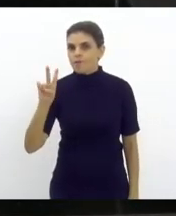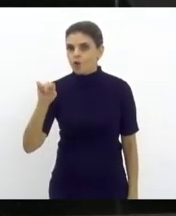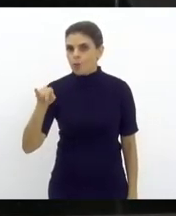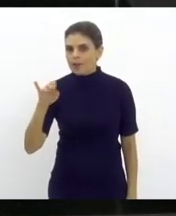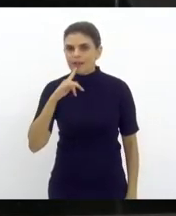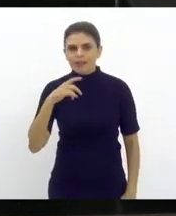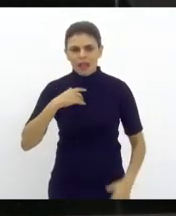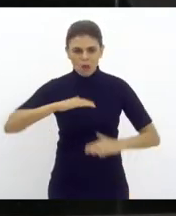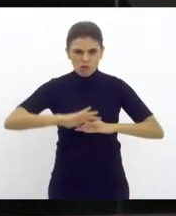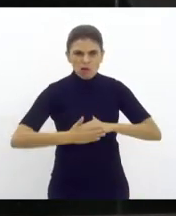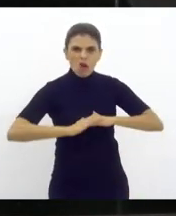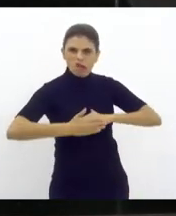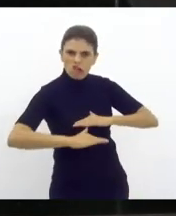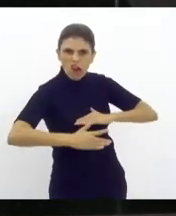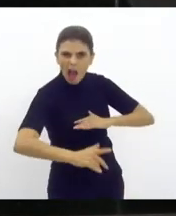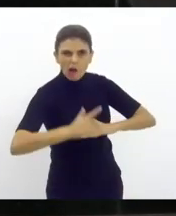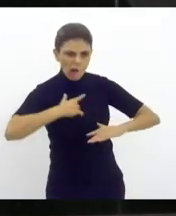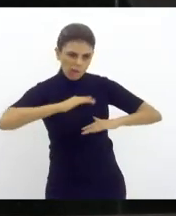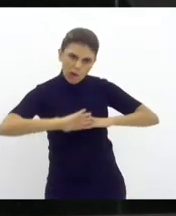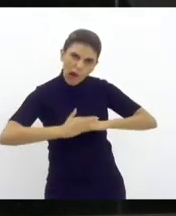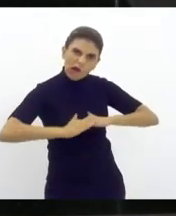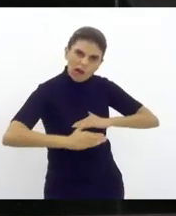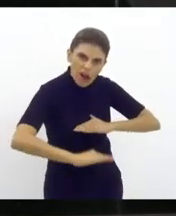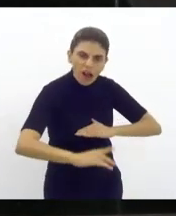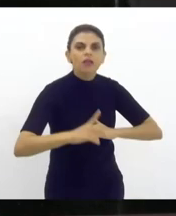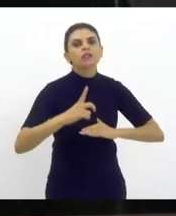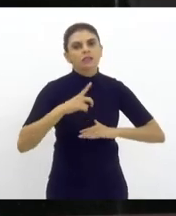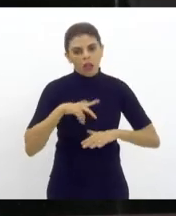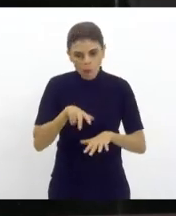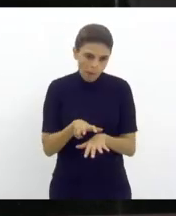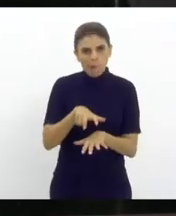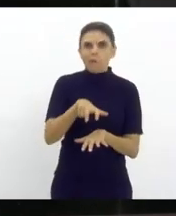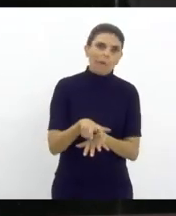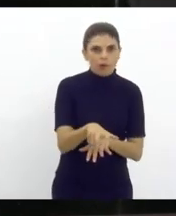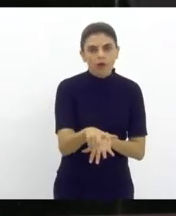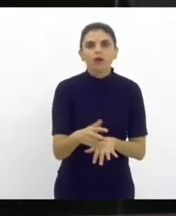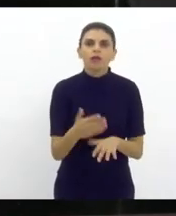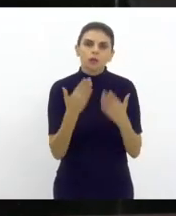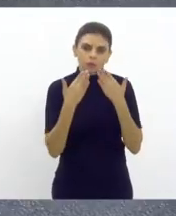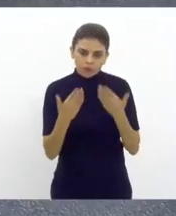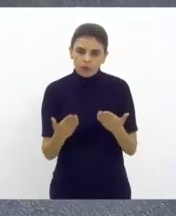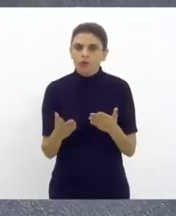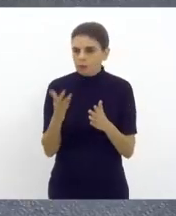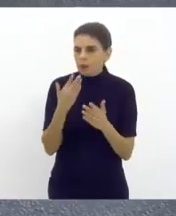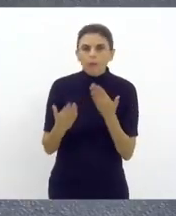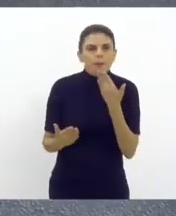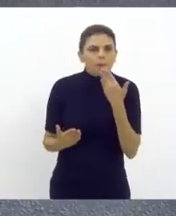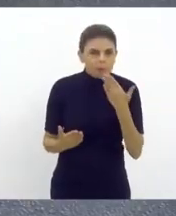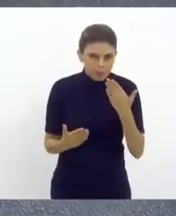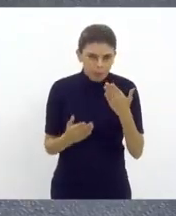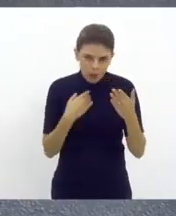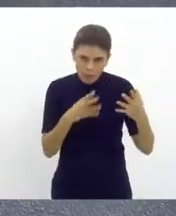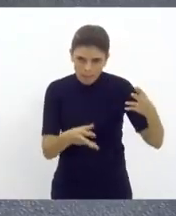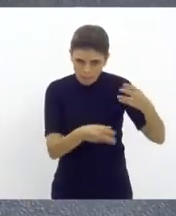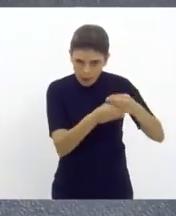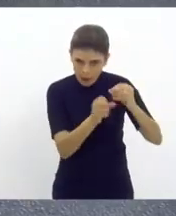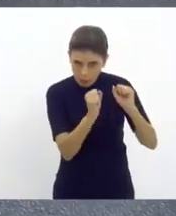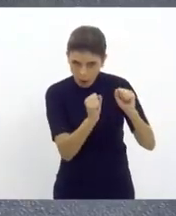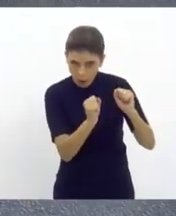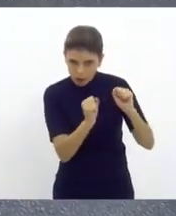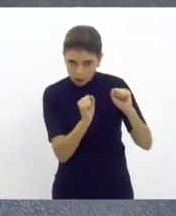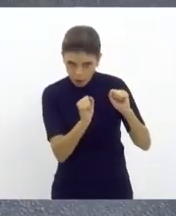buracos e mais buracos então eu eu quero aqui agradecer e passar a palavra para vossa excelência uma parte depois